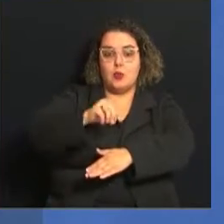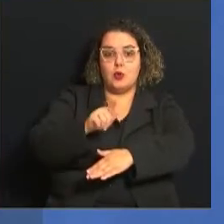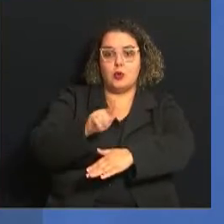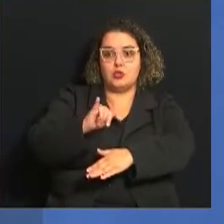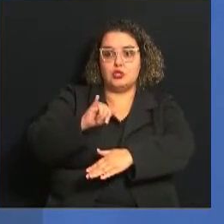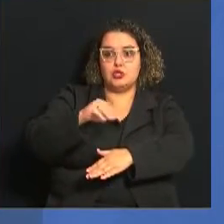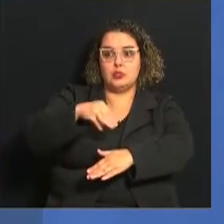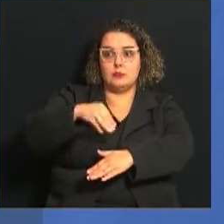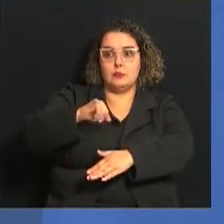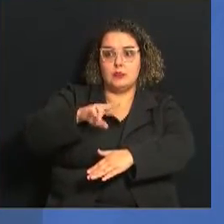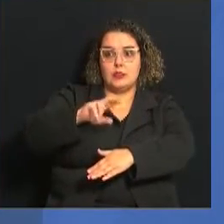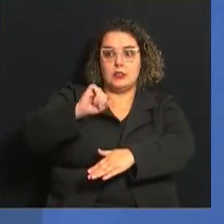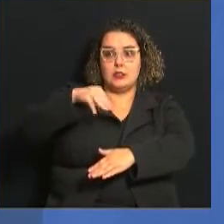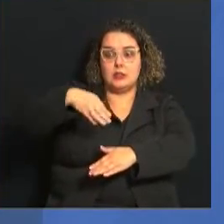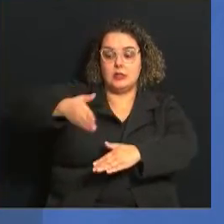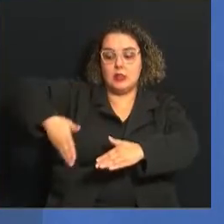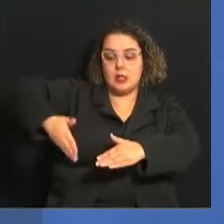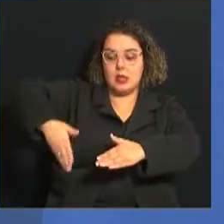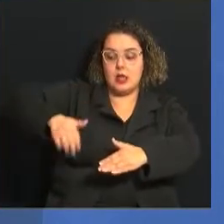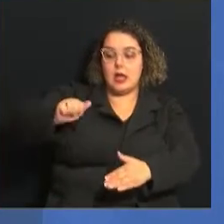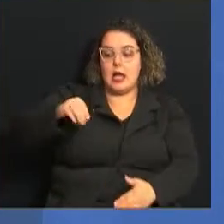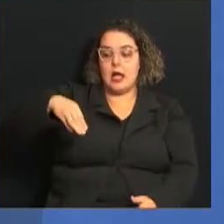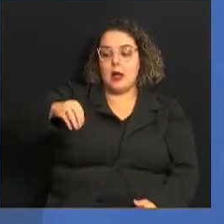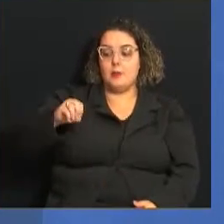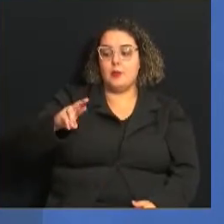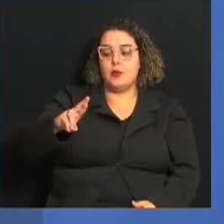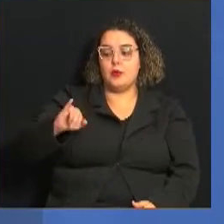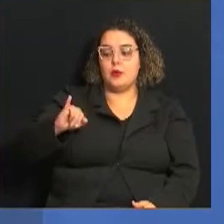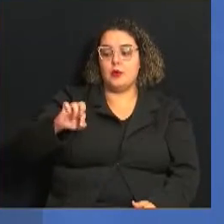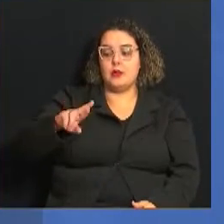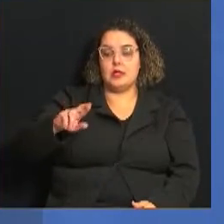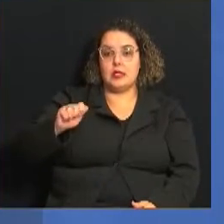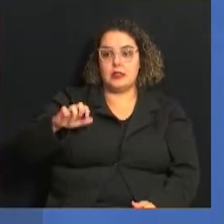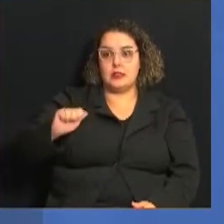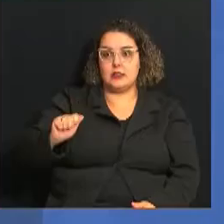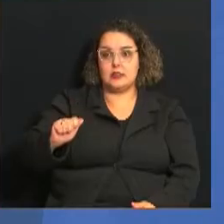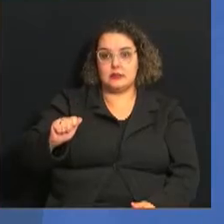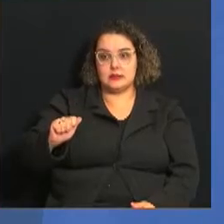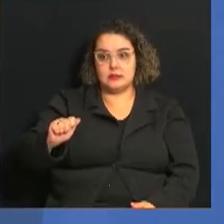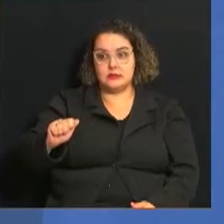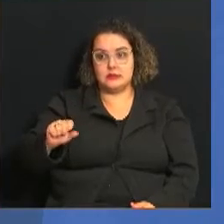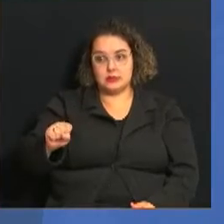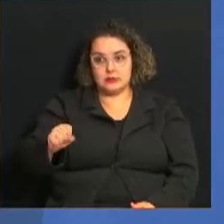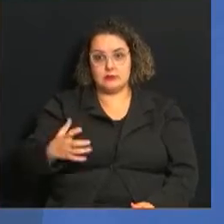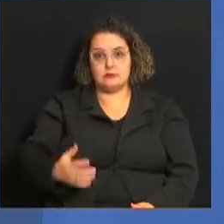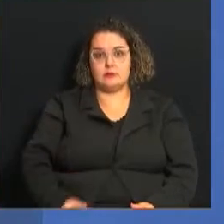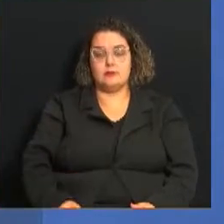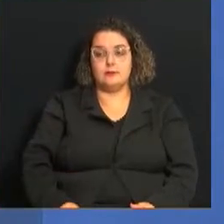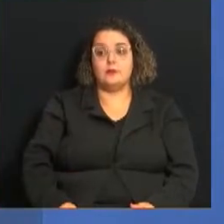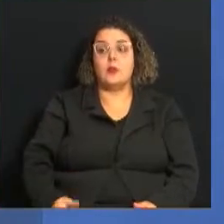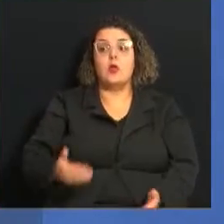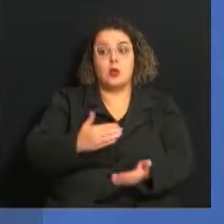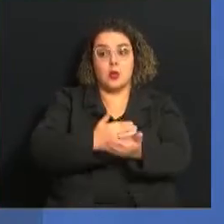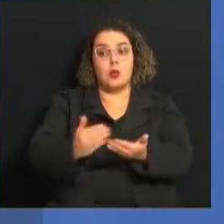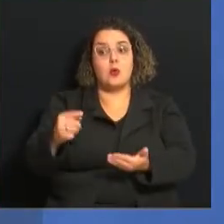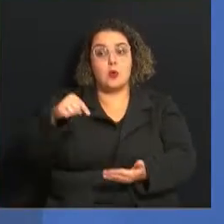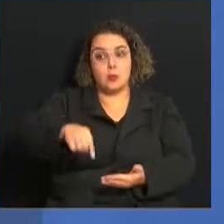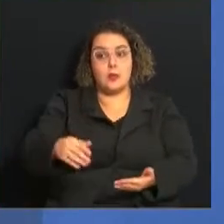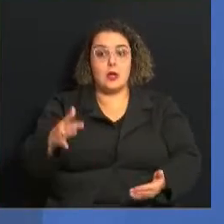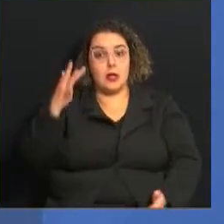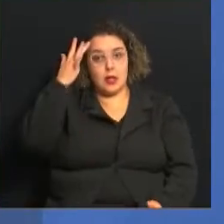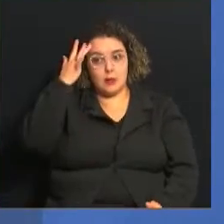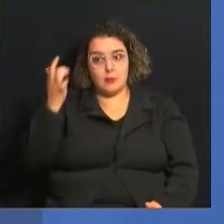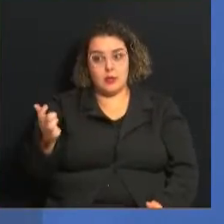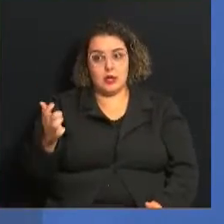Avenida das Amoreiras, ali no trecho BRT Amoreiras, e entra em vigor a partir de amanhã,